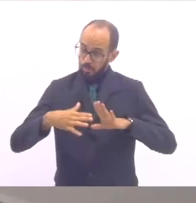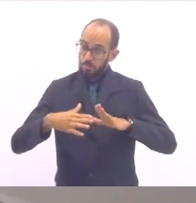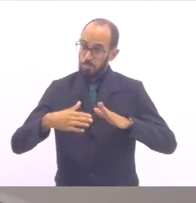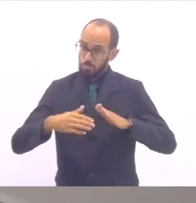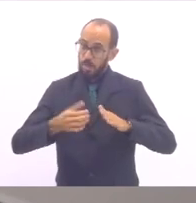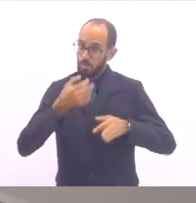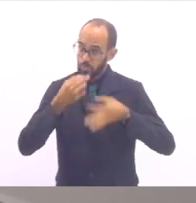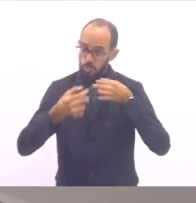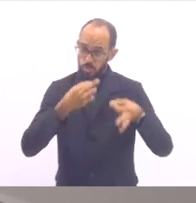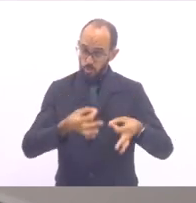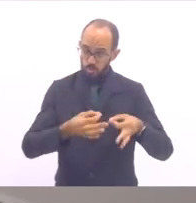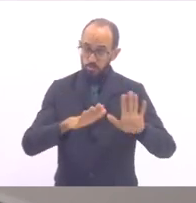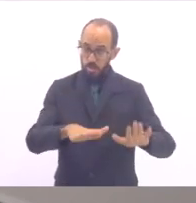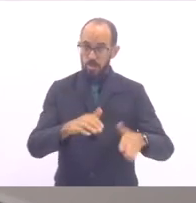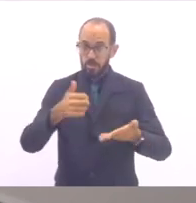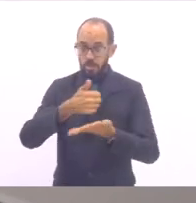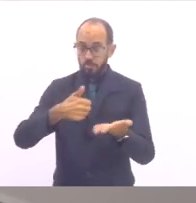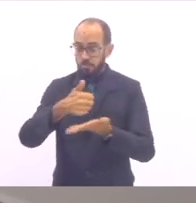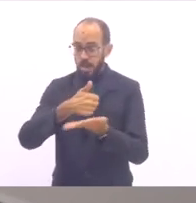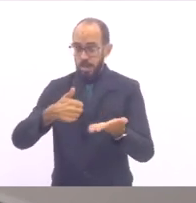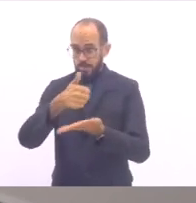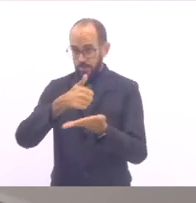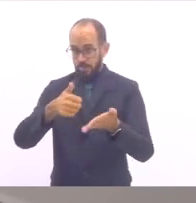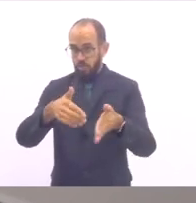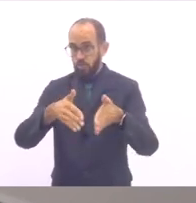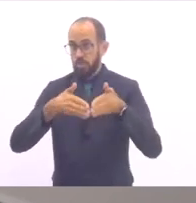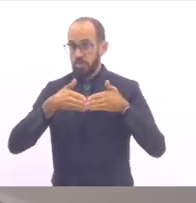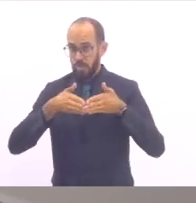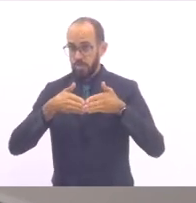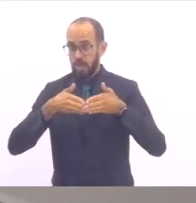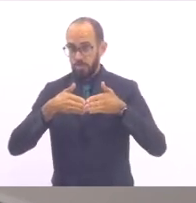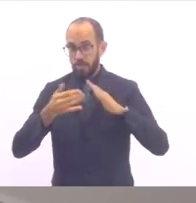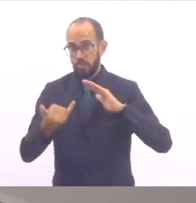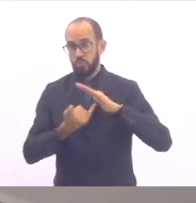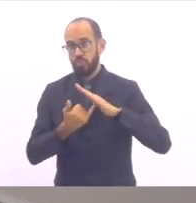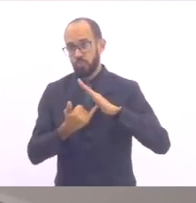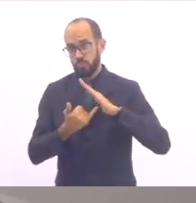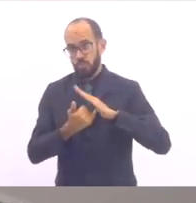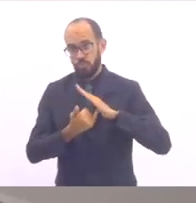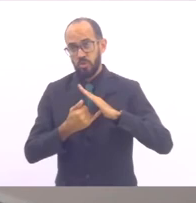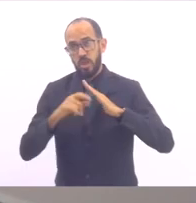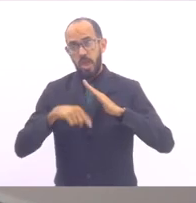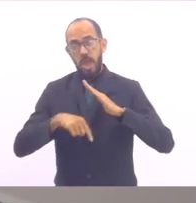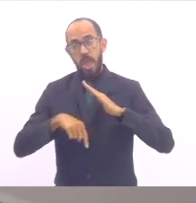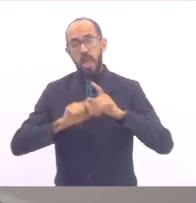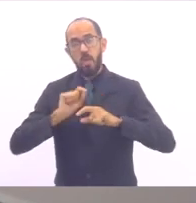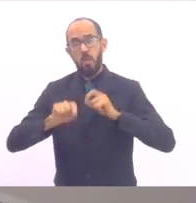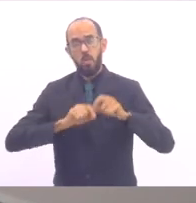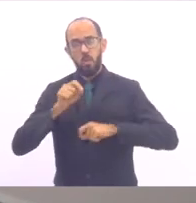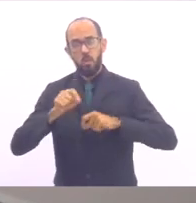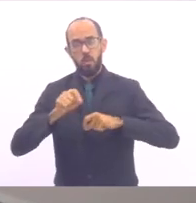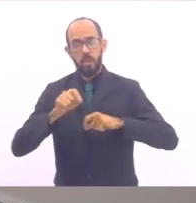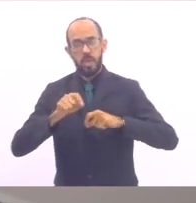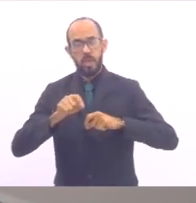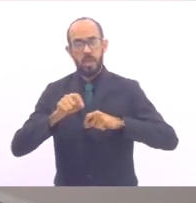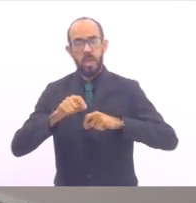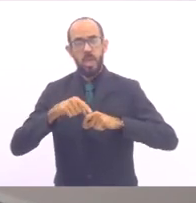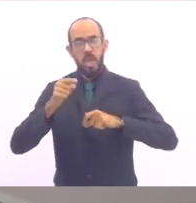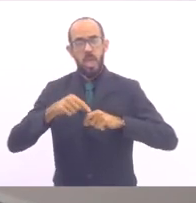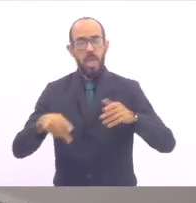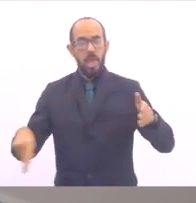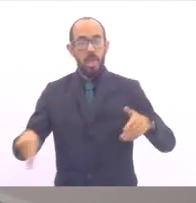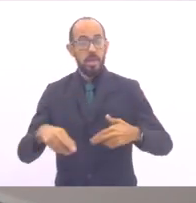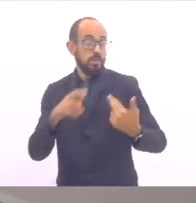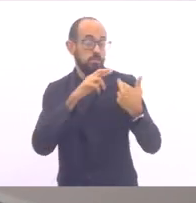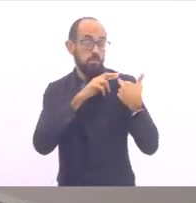as bases e os licenciamentos de cooperativas, eles são de competência municipal. Então, a gente precisa